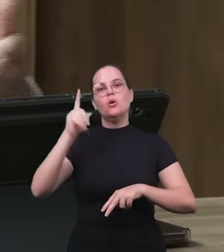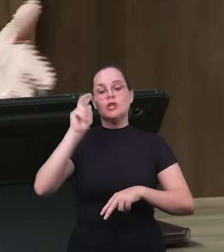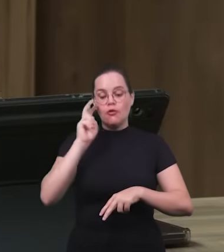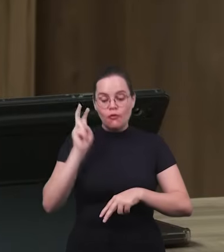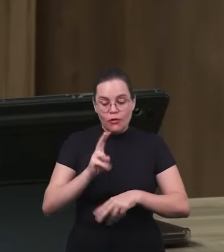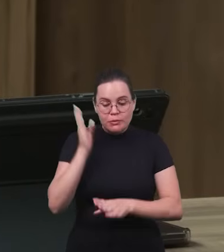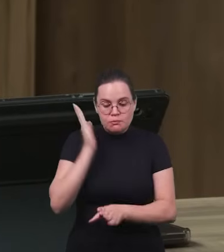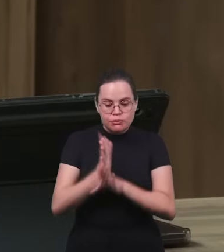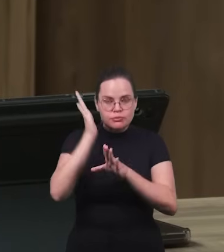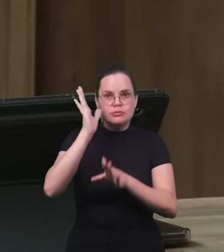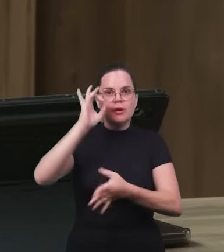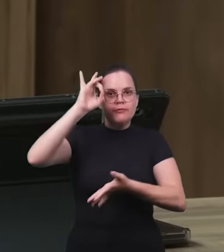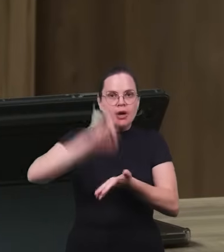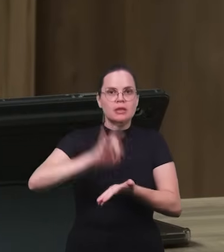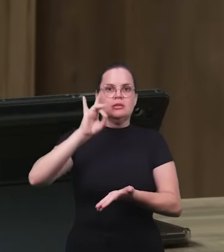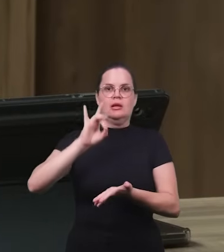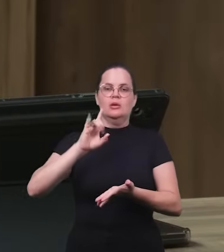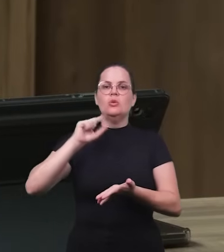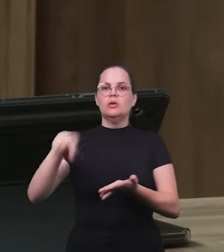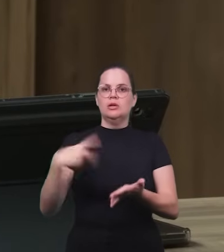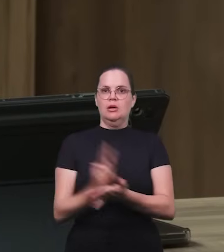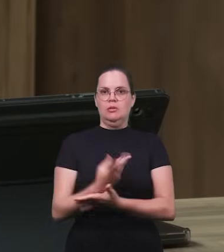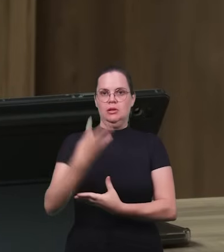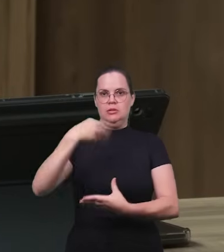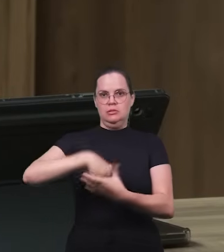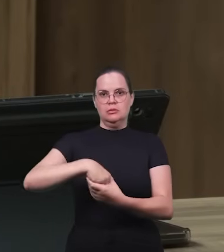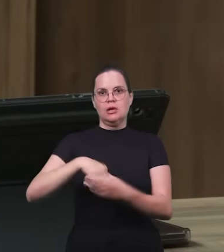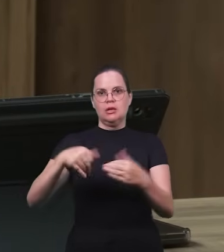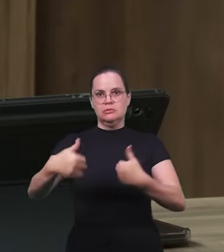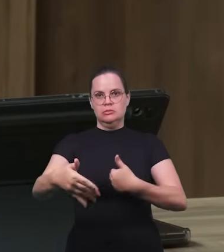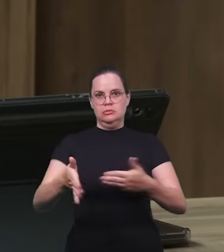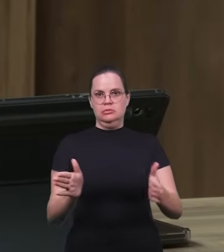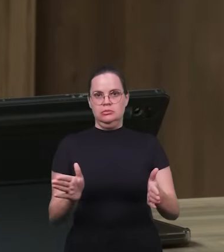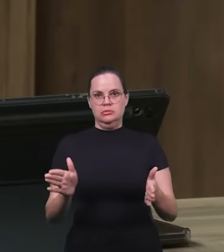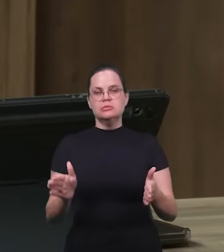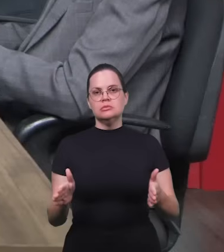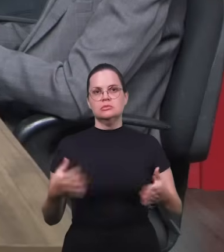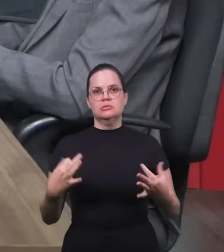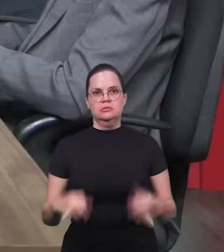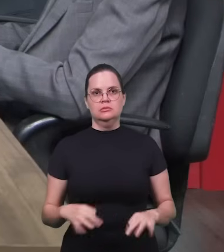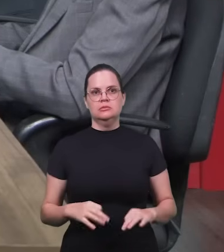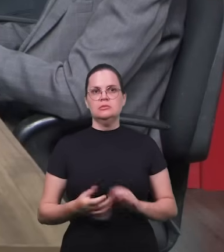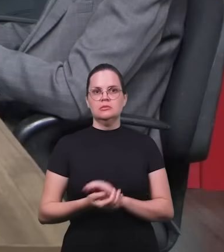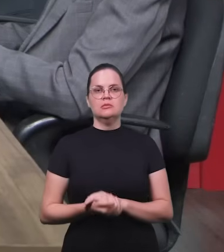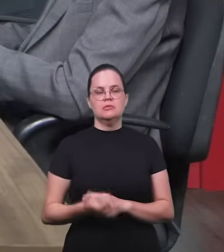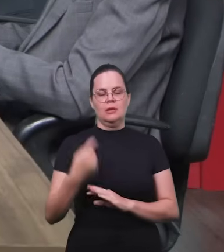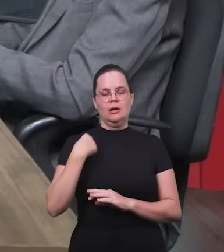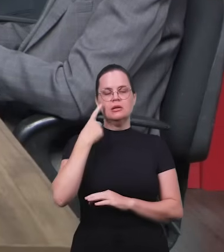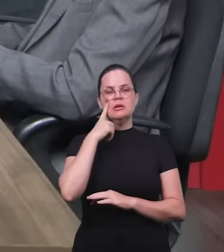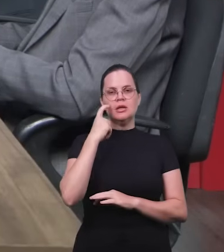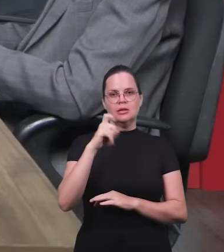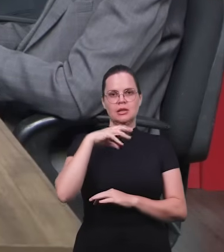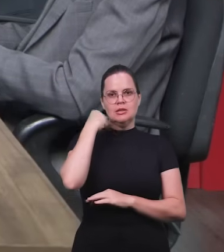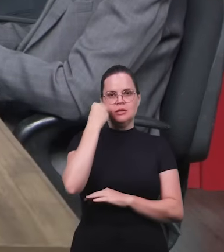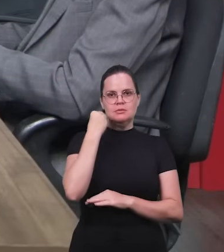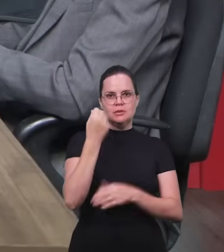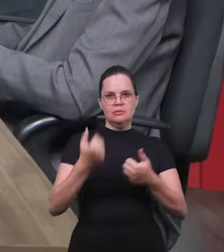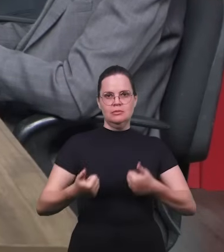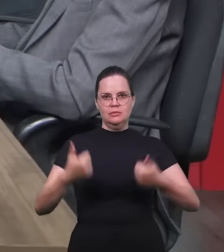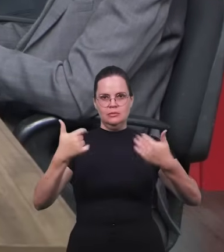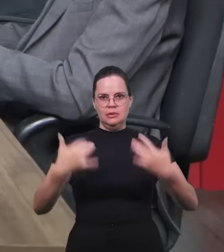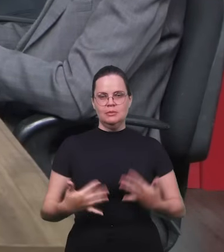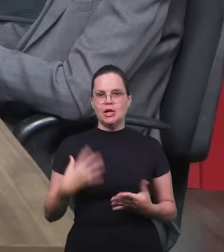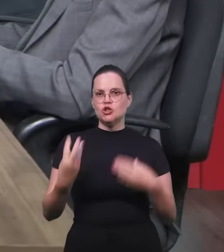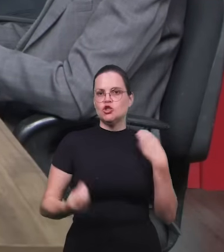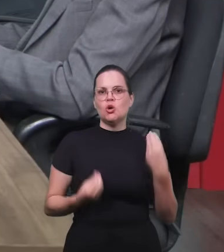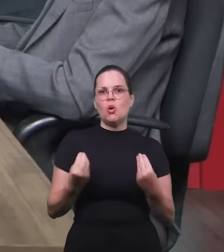que realmente está acontecendo lá dentro da caixa, né? Então, é um experimento muito interessante para falar sobre essa questão